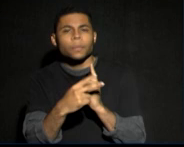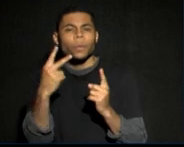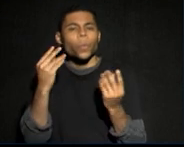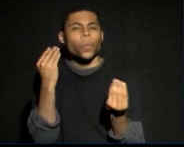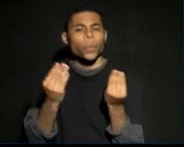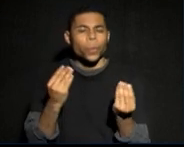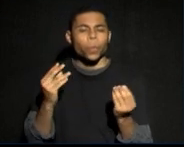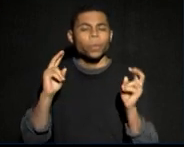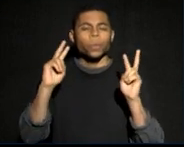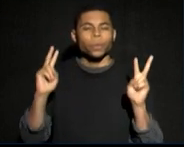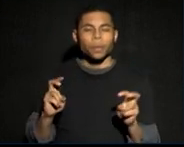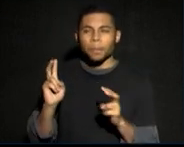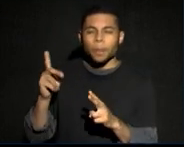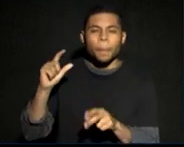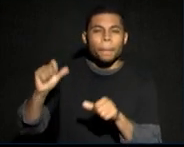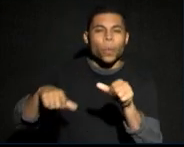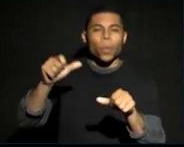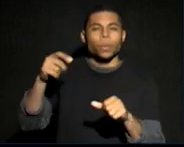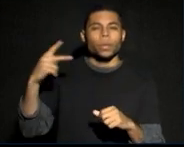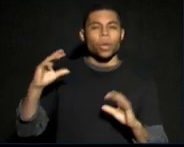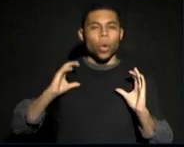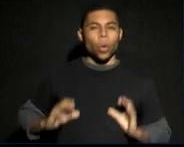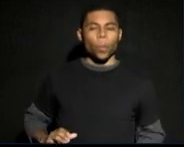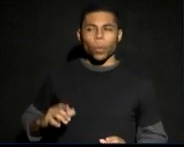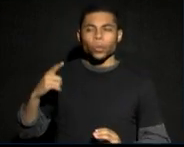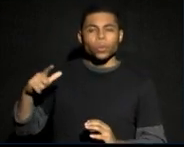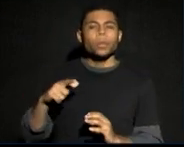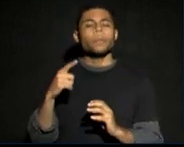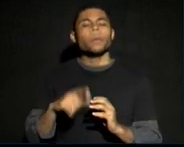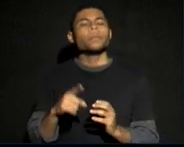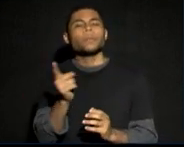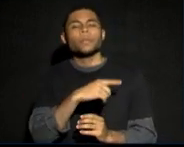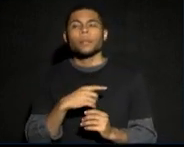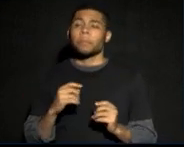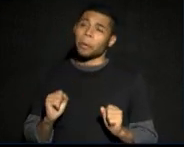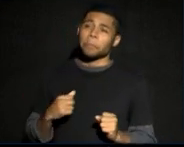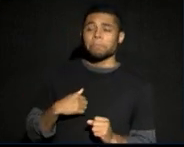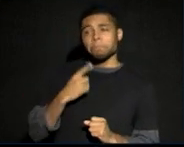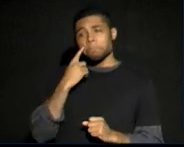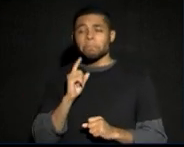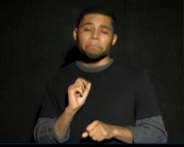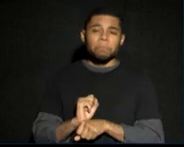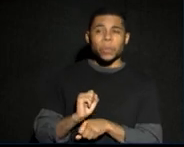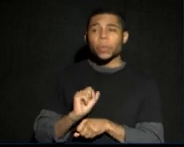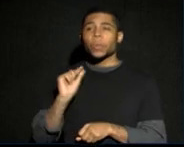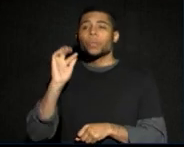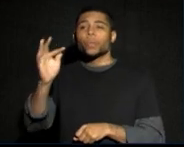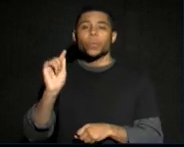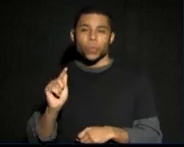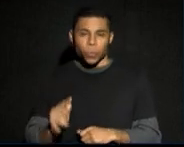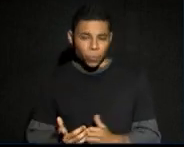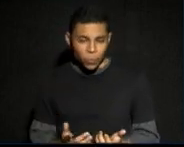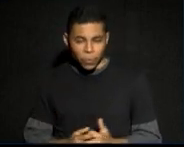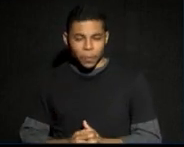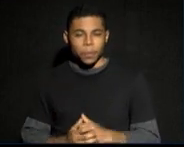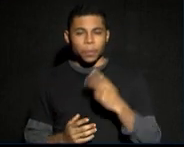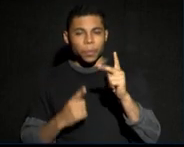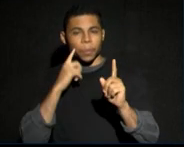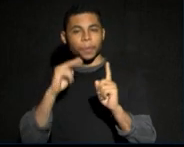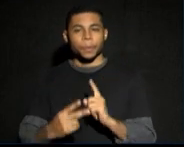essa vamos essa mudança de postura e o que dá para esperar aí para para frente